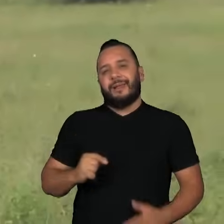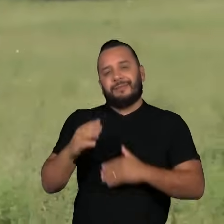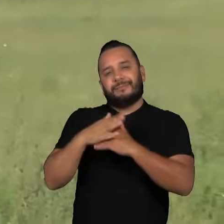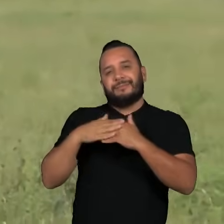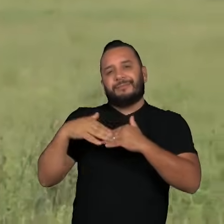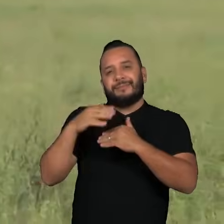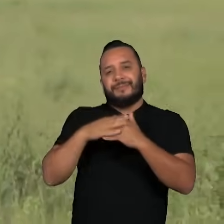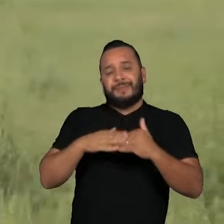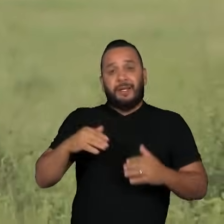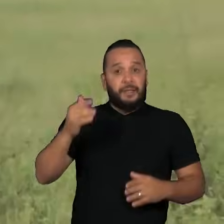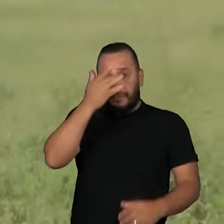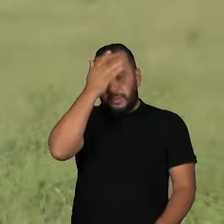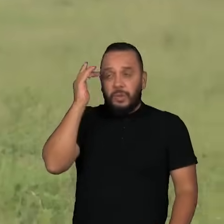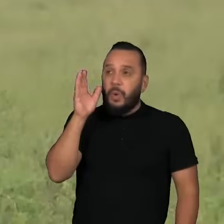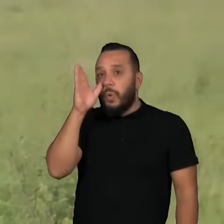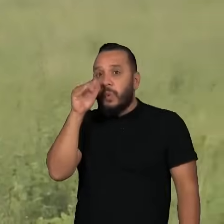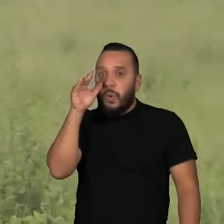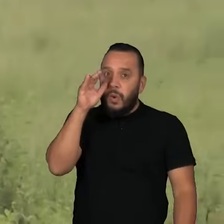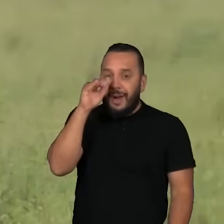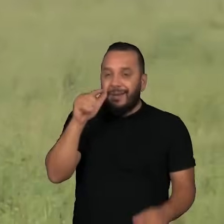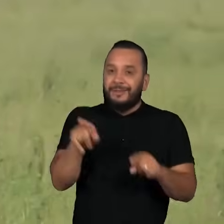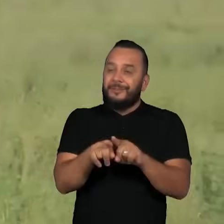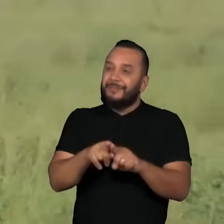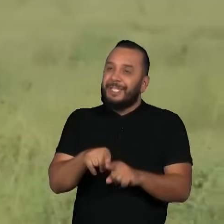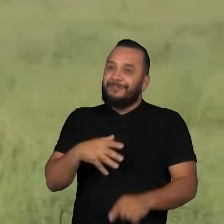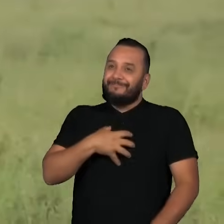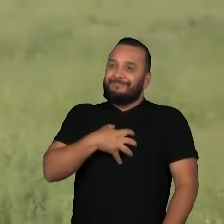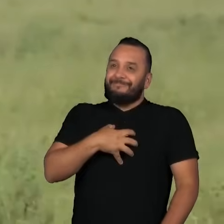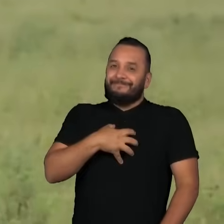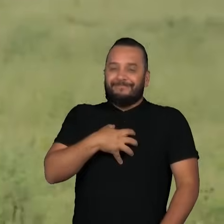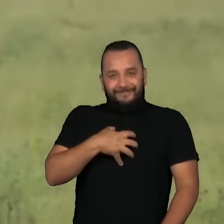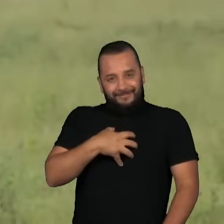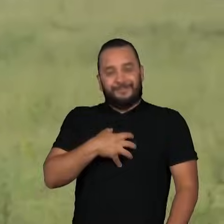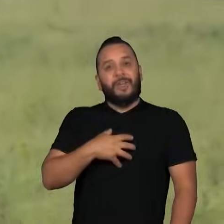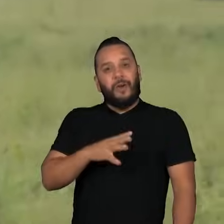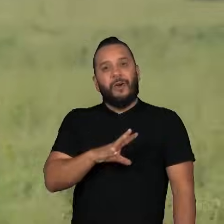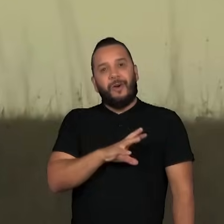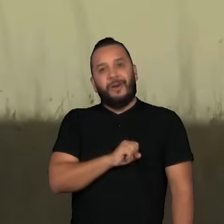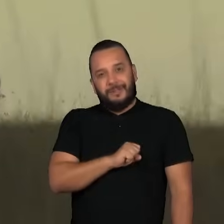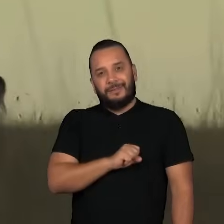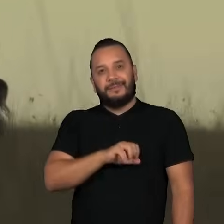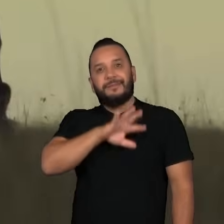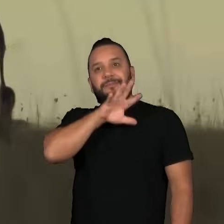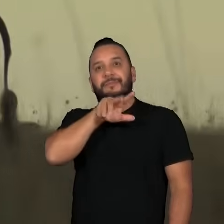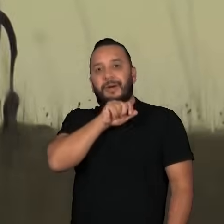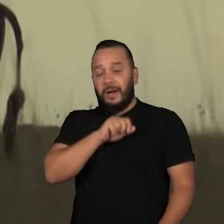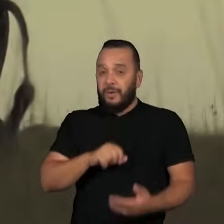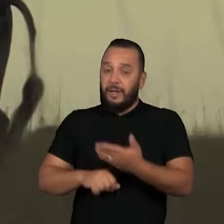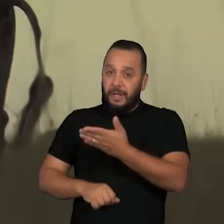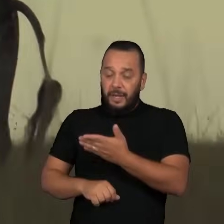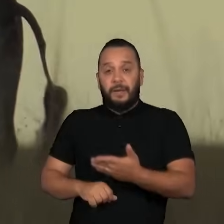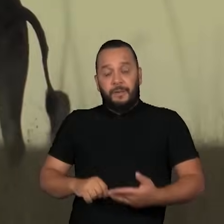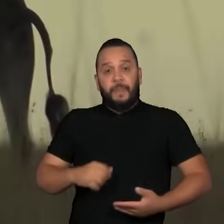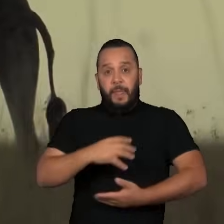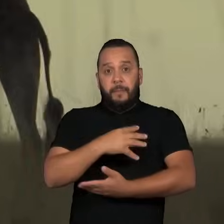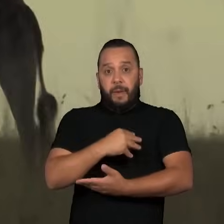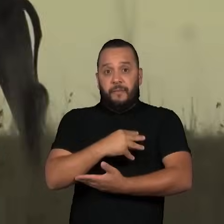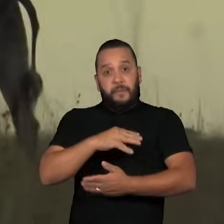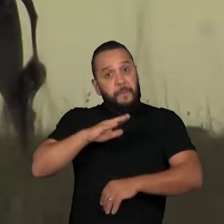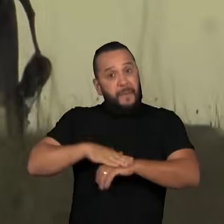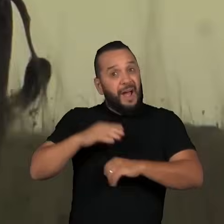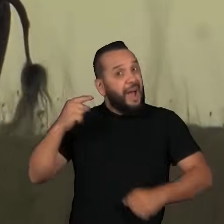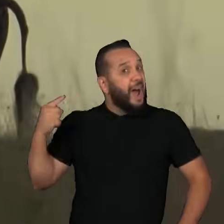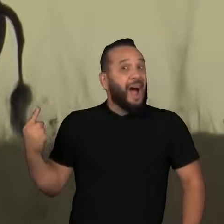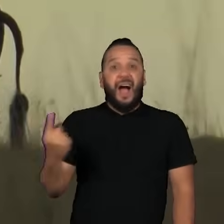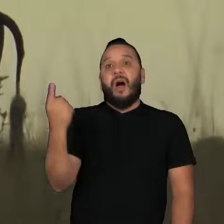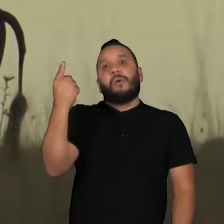a curiosidade e simpatia dos apaixonados pela vida silvestre. É o mamífero mais alto do planeta,